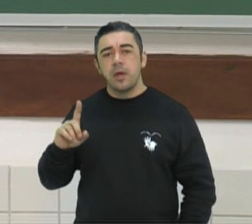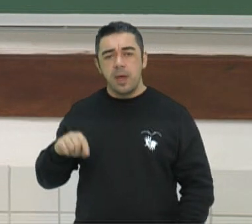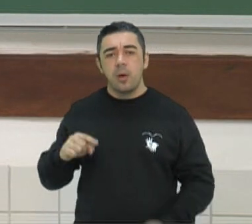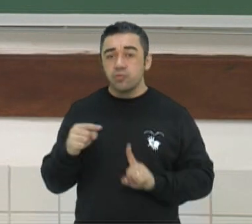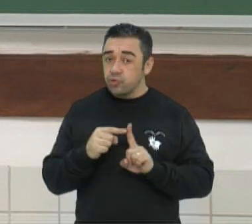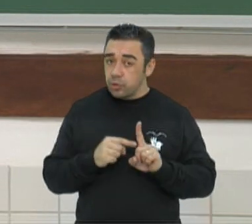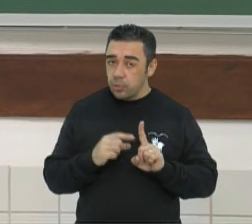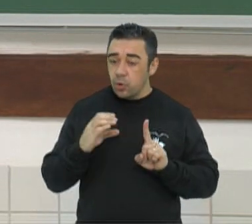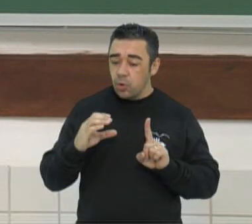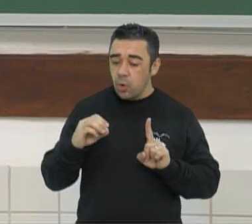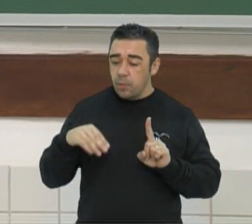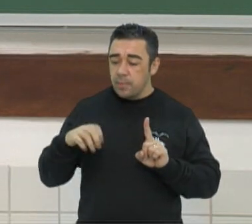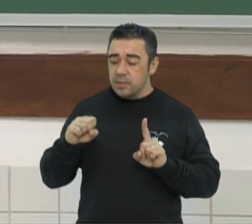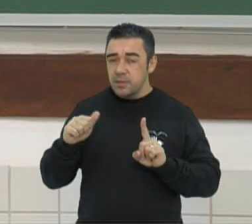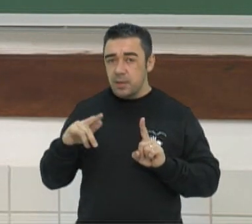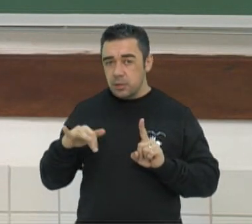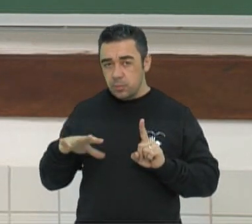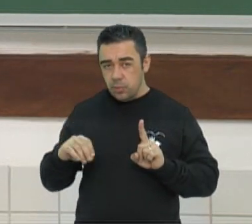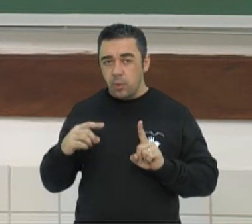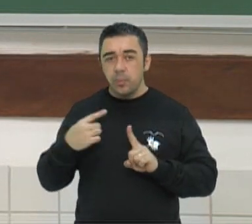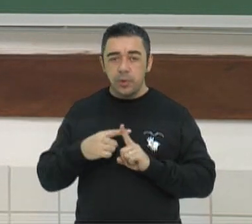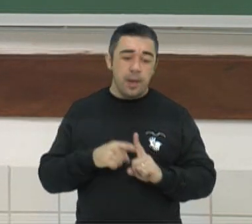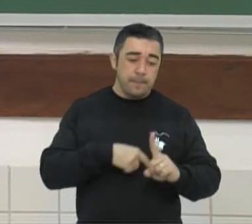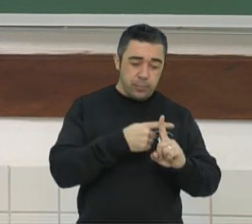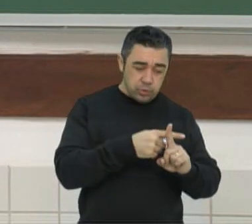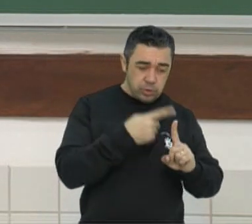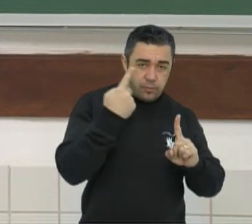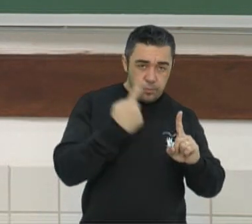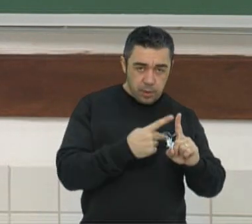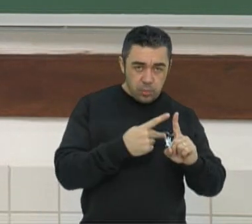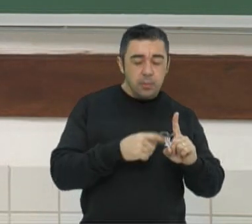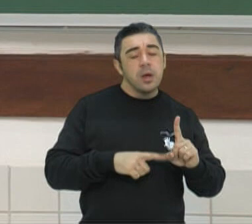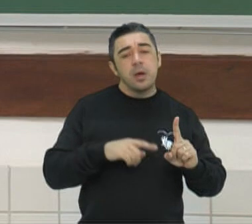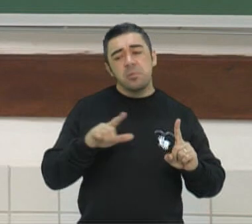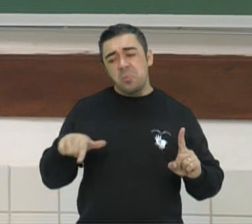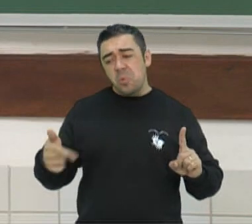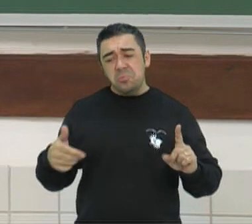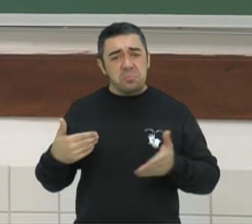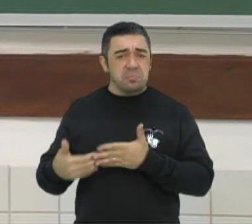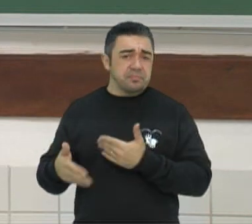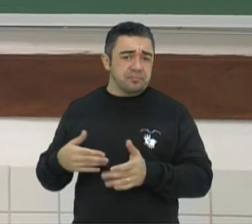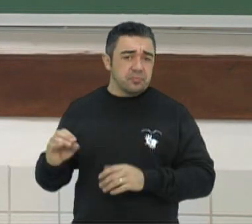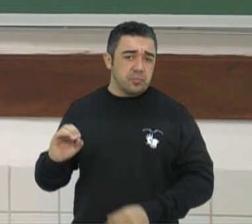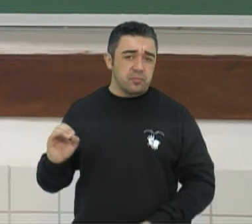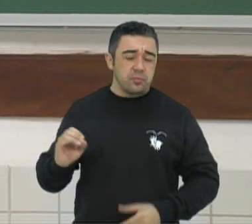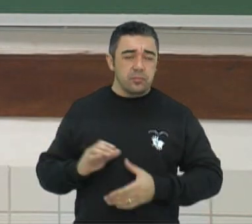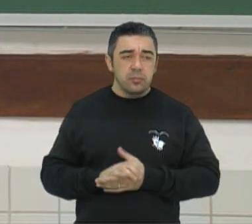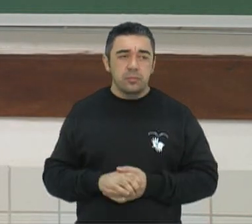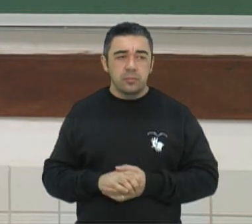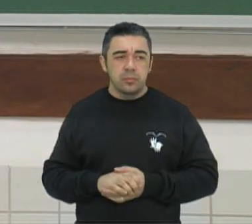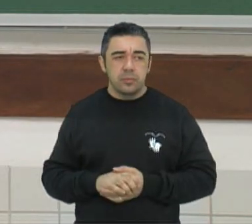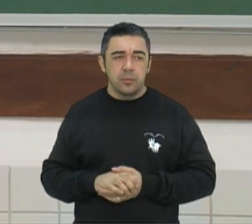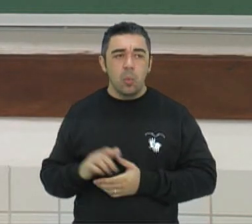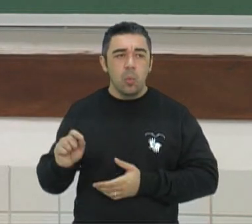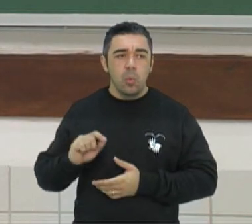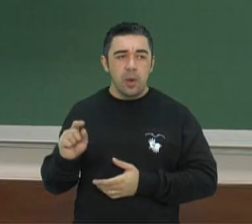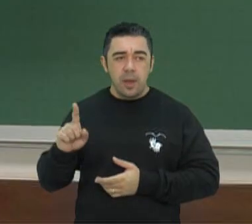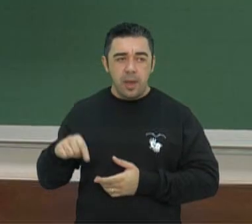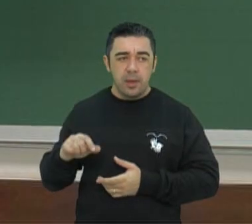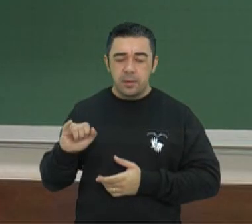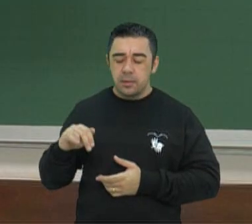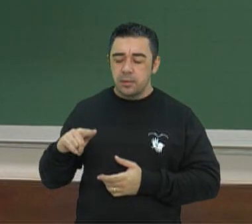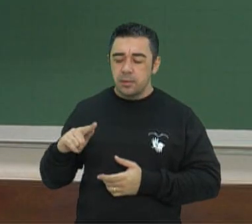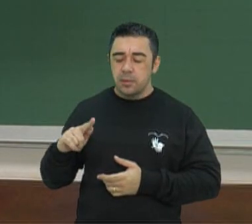comensalismo, tá? Por quê? Porque ele também é positivo para uma espécie e para outra não faz diferença, é nulo, tá? O que é o inquilinismo? O